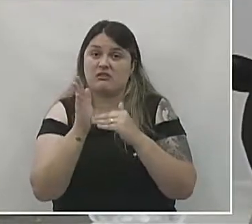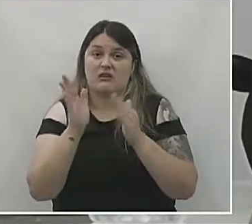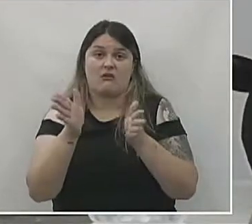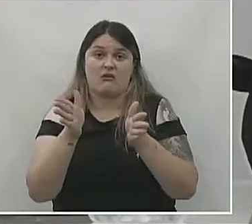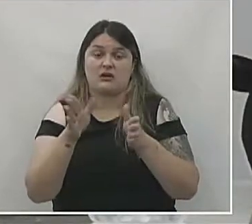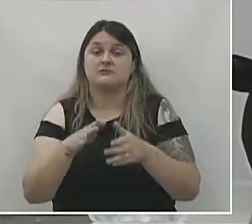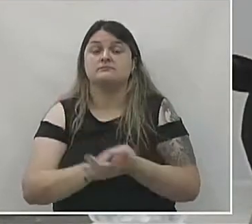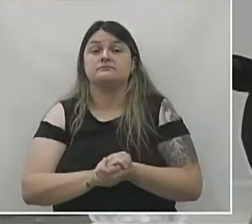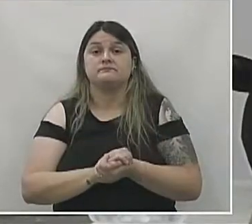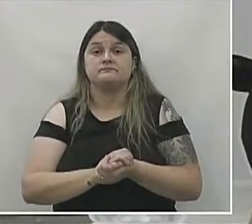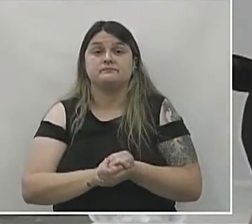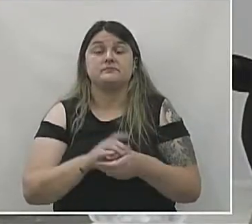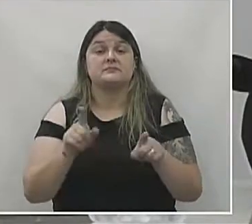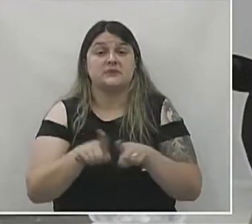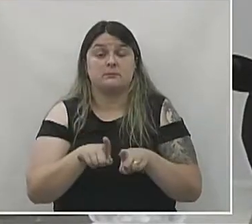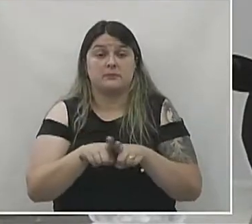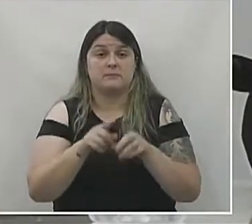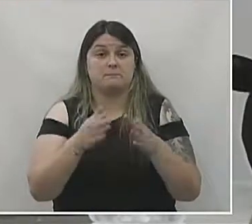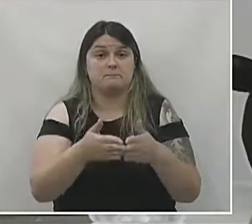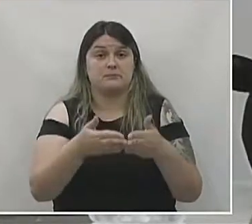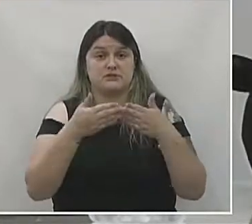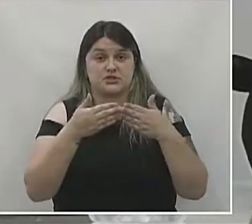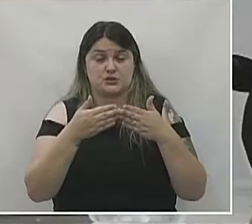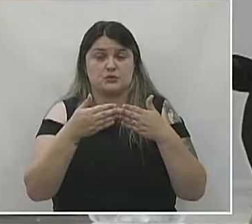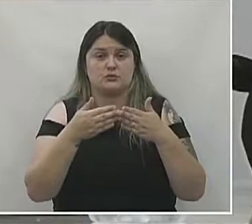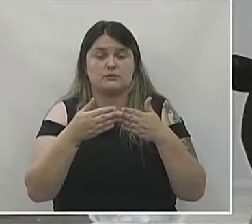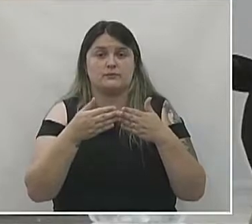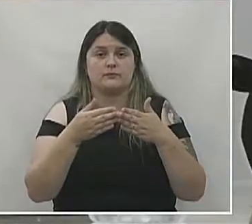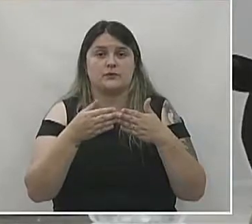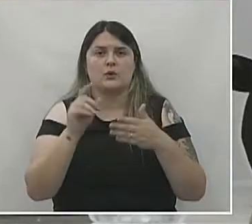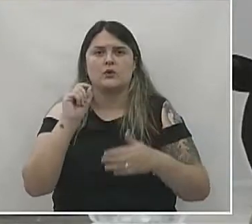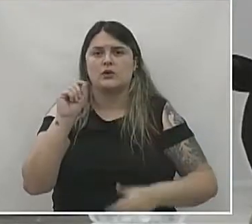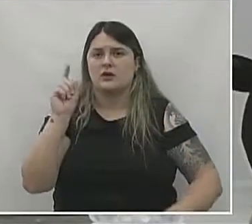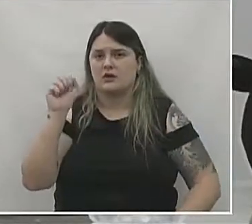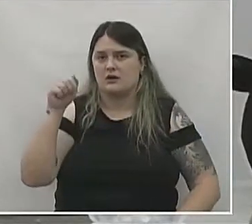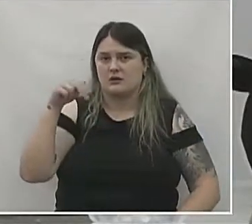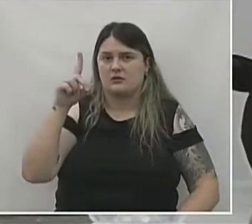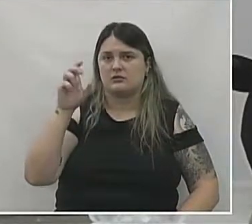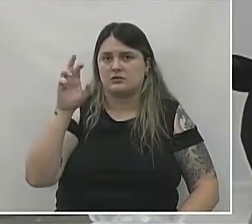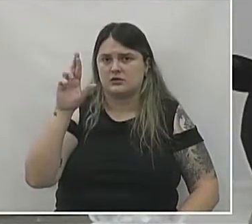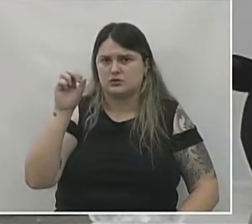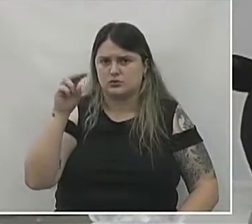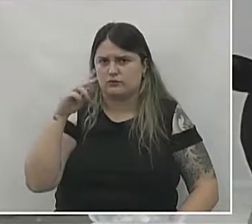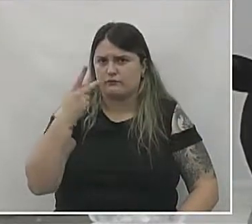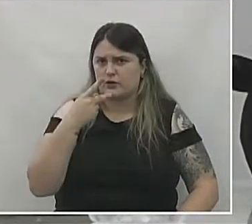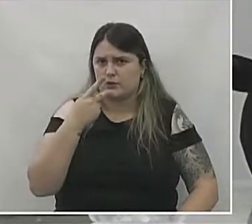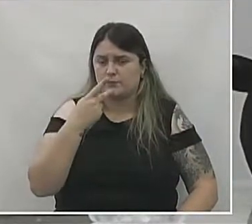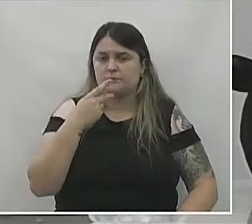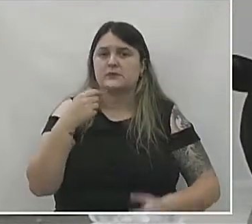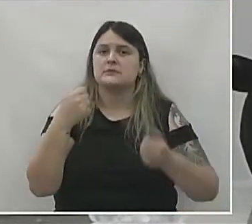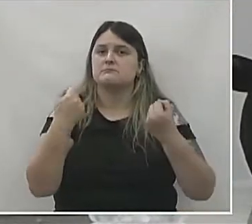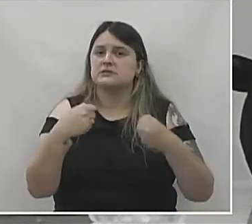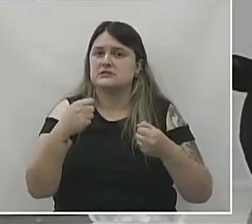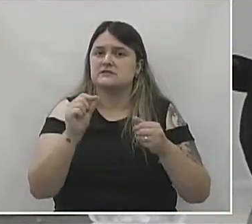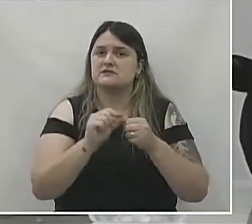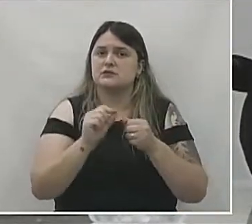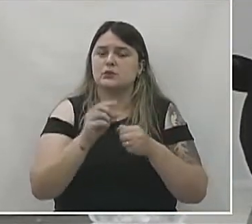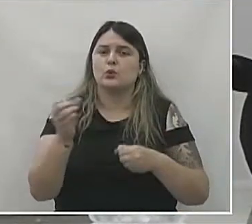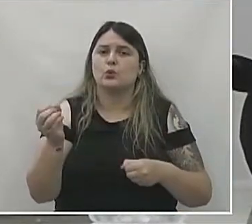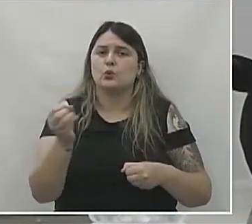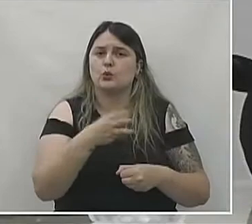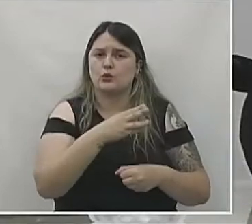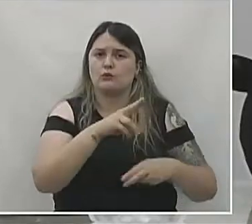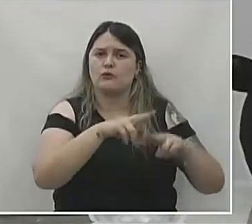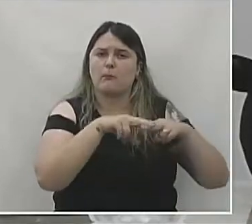como também a gente pede reforçando que o Anderson falou que possa ser feito novos